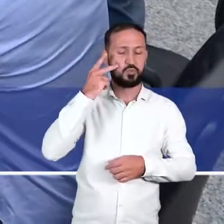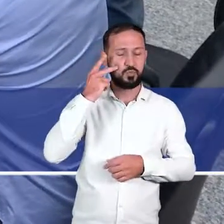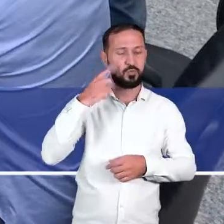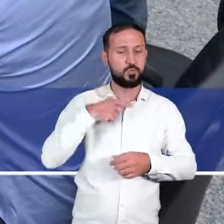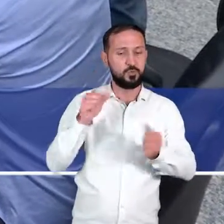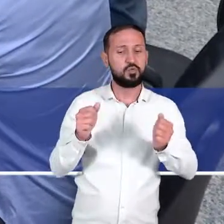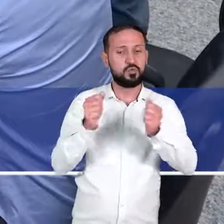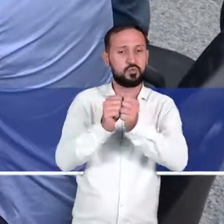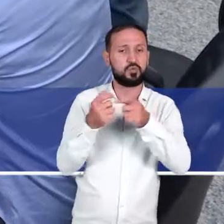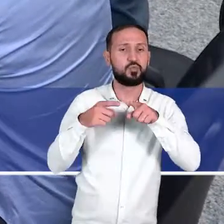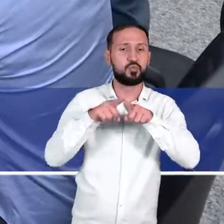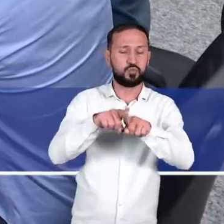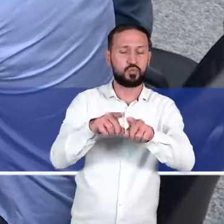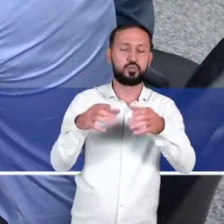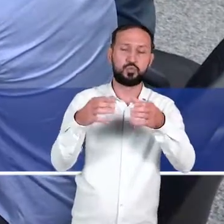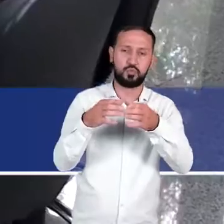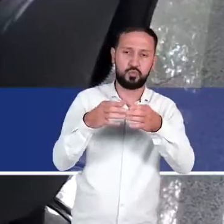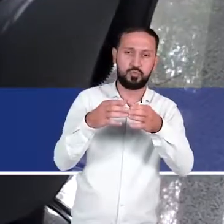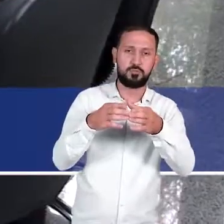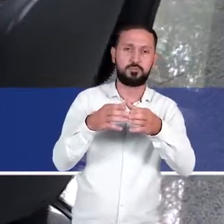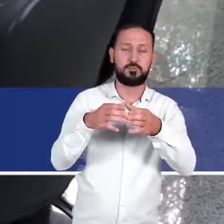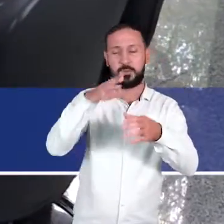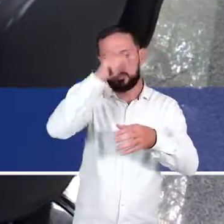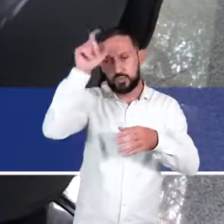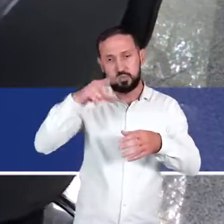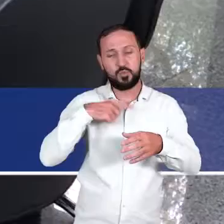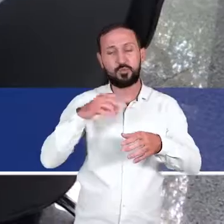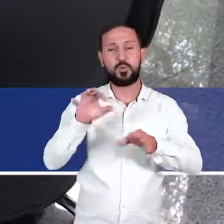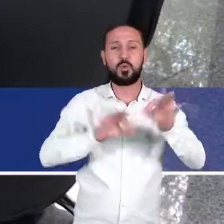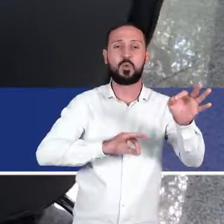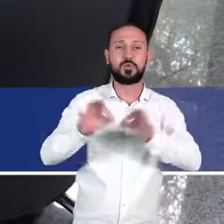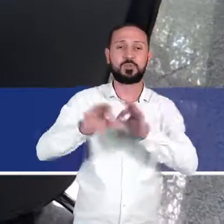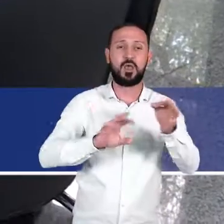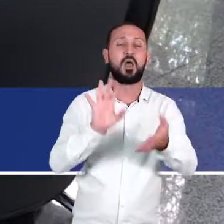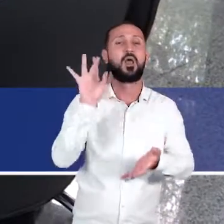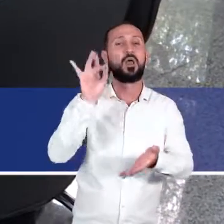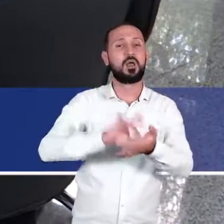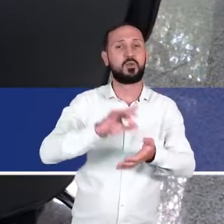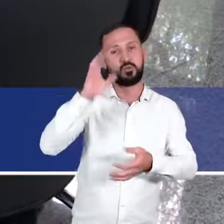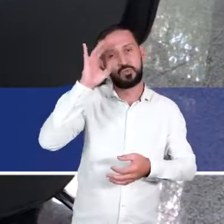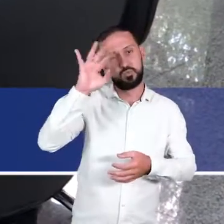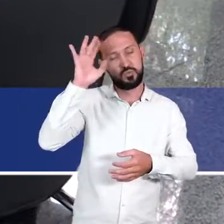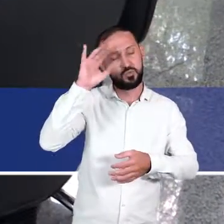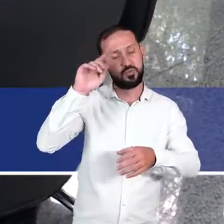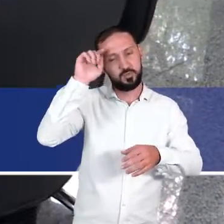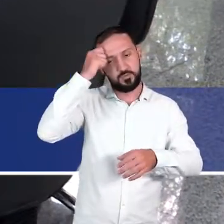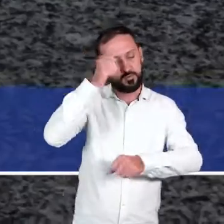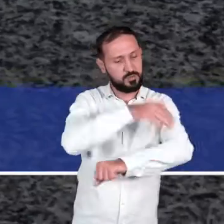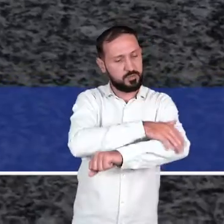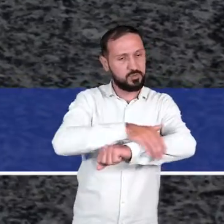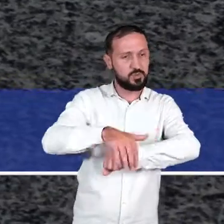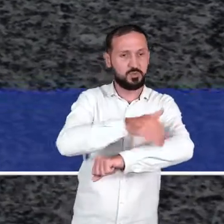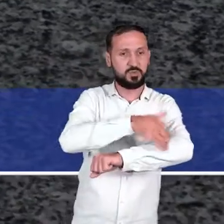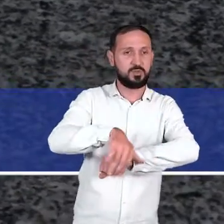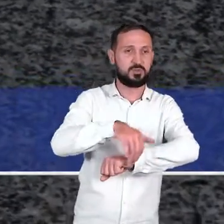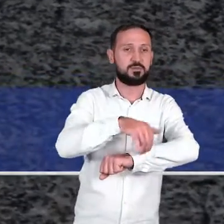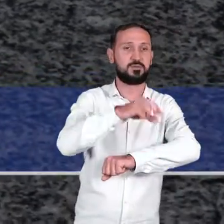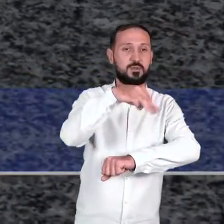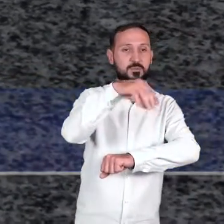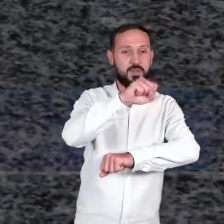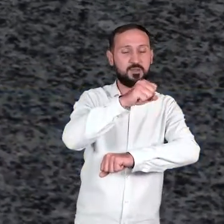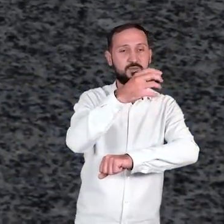Lemes e Bancada Federal de Mato Grosso do Sul para transformar em realidade o sonho da pavimentação asfáltica na